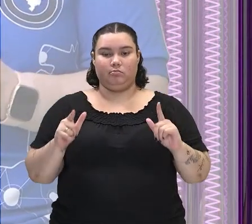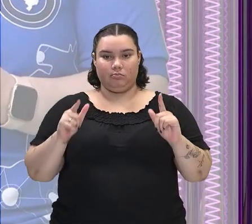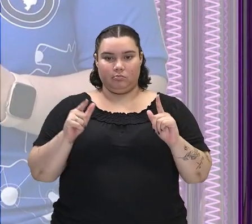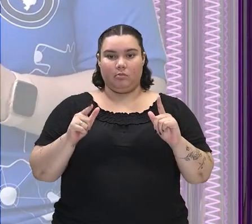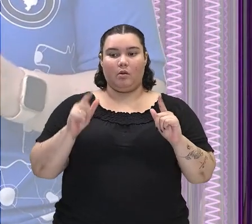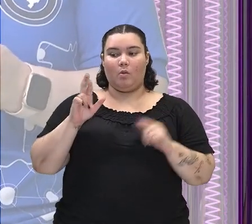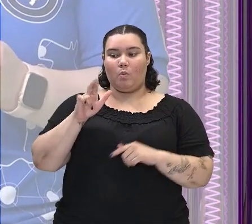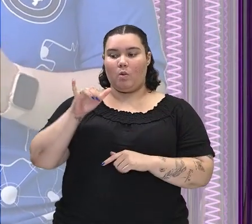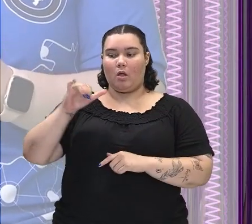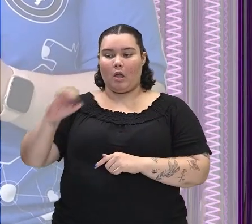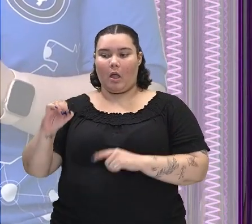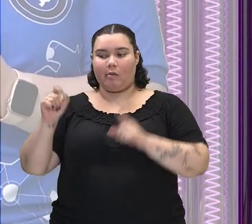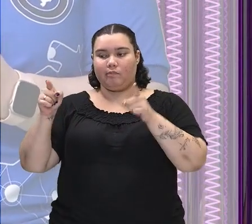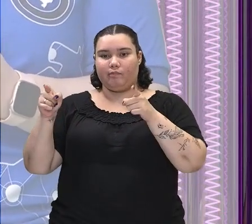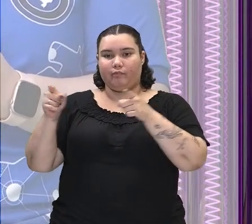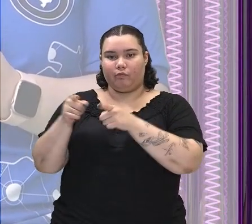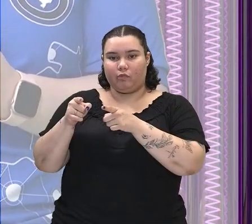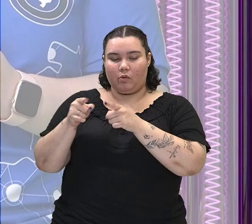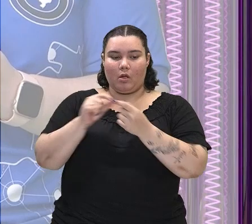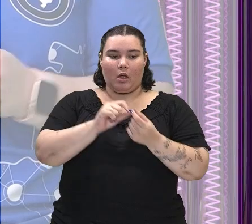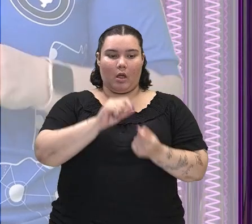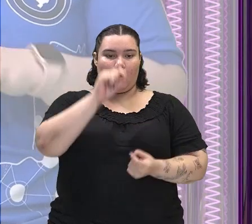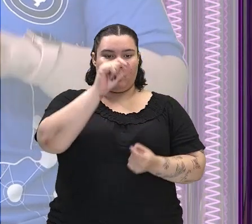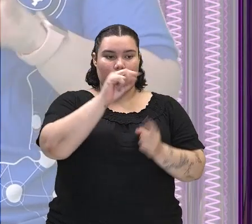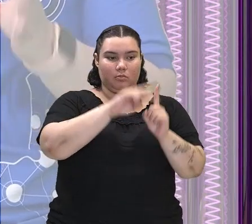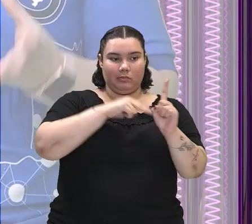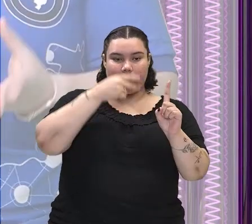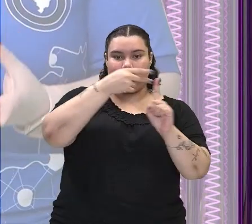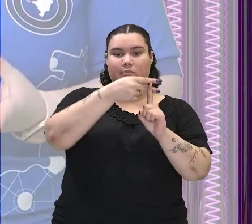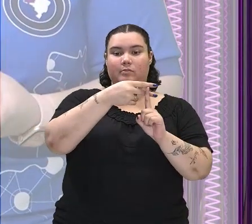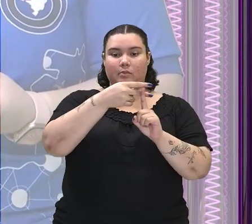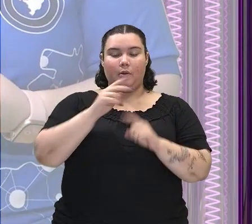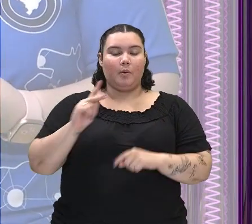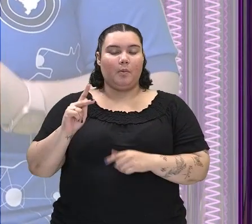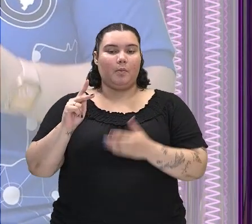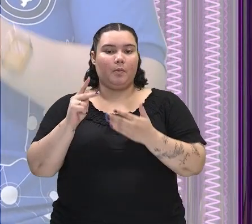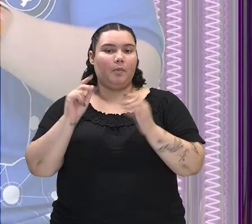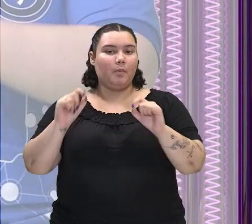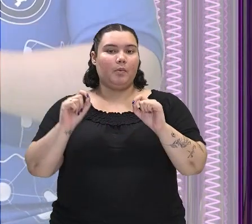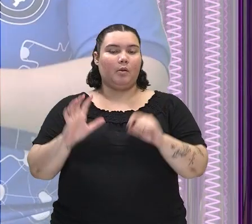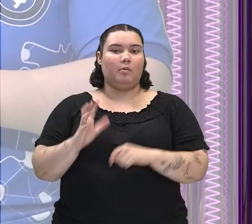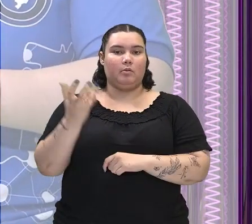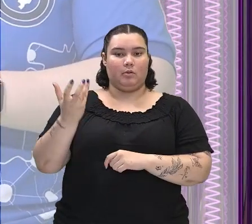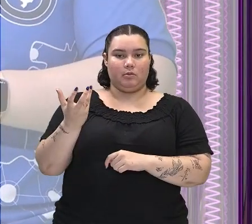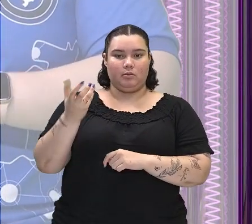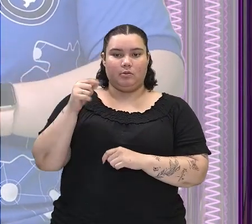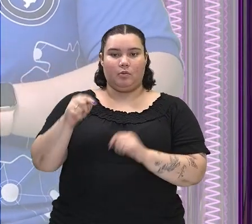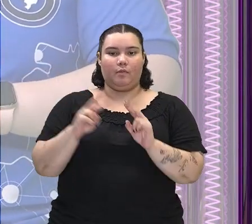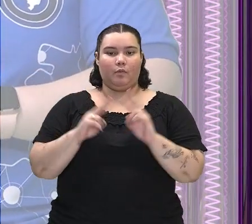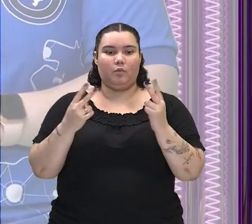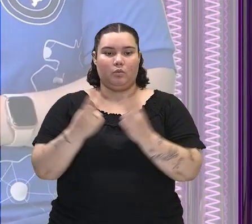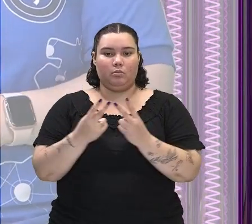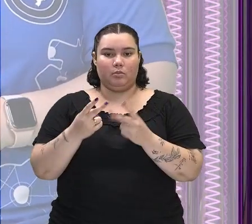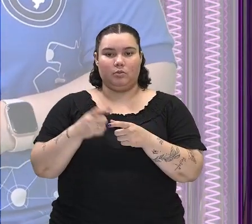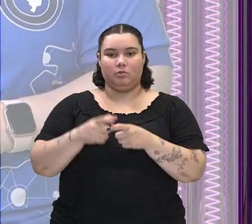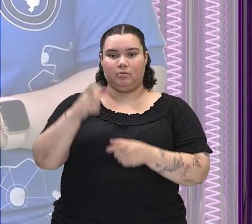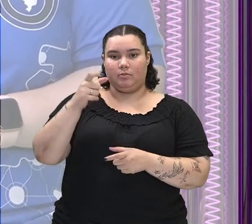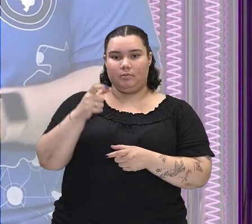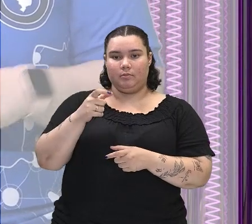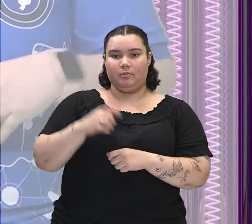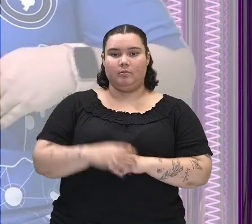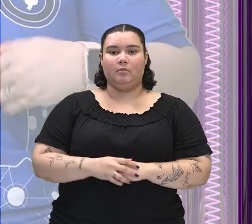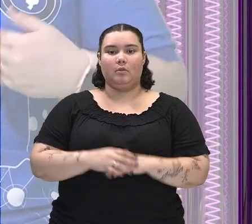pela metade e dobrar a altura, o que vai acontecer com o novo volume aí desse cilindro? Ele vai